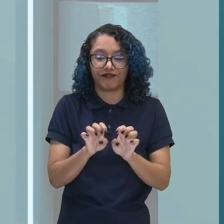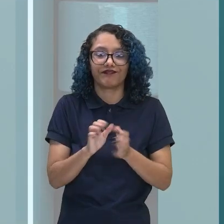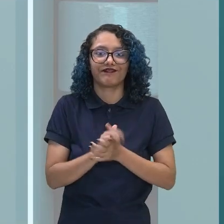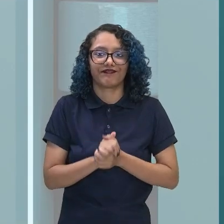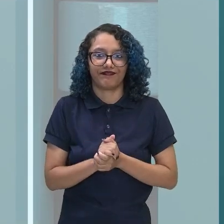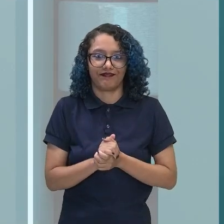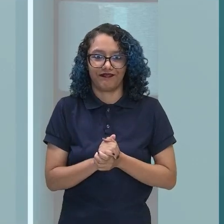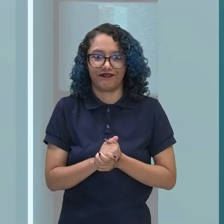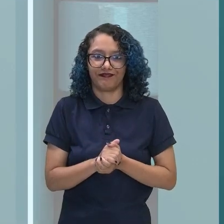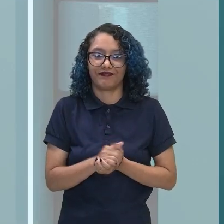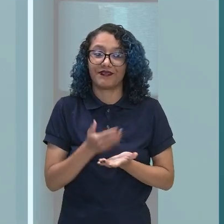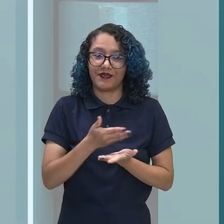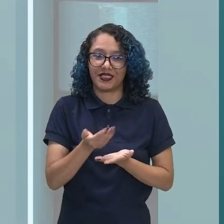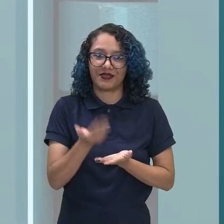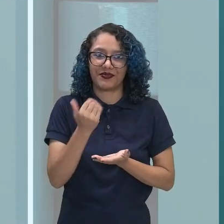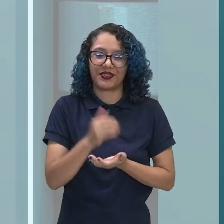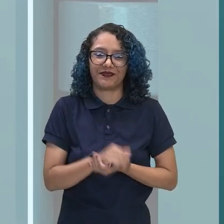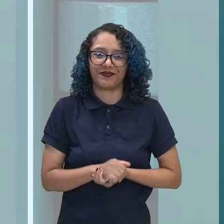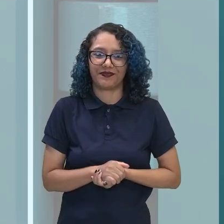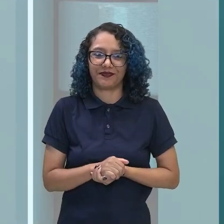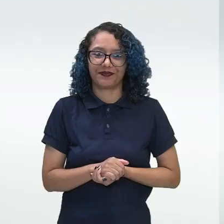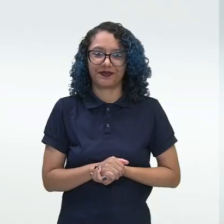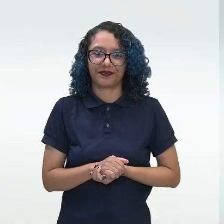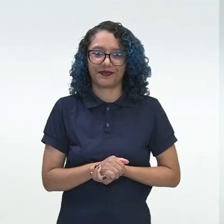estrutura. Então vamos começar.